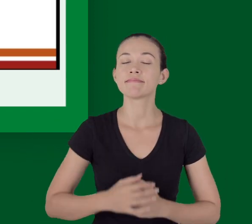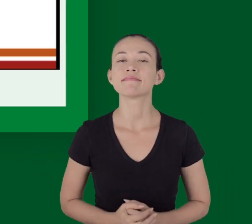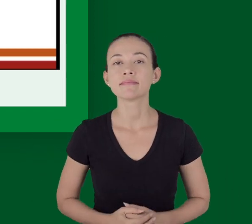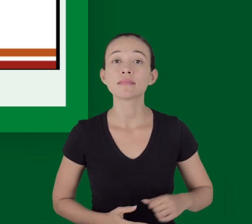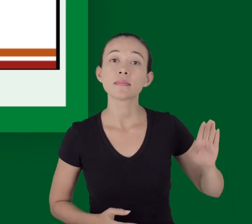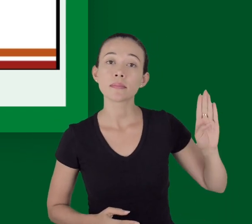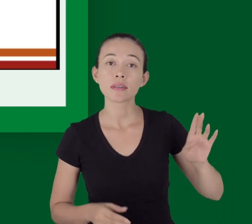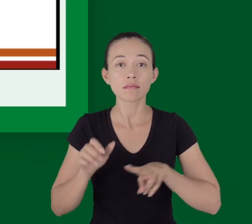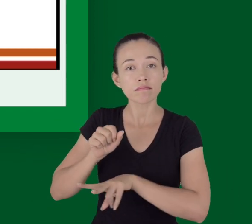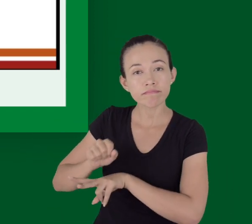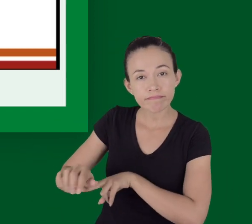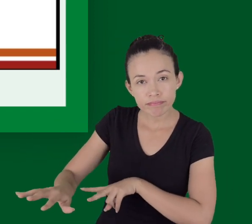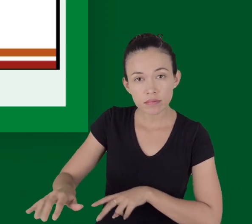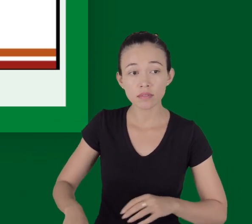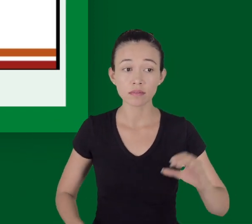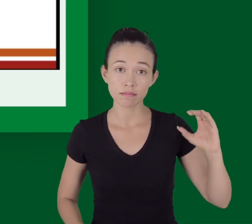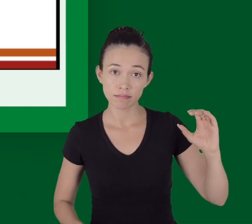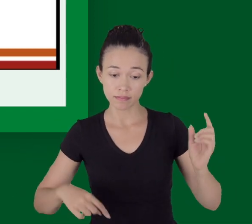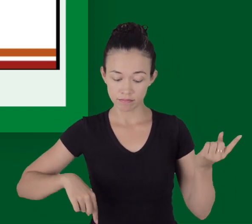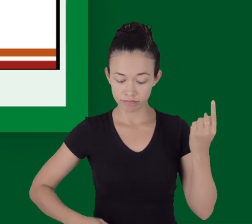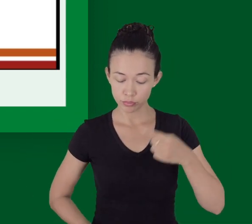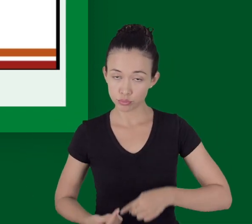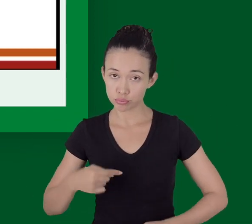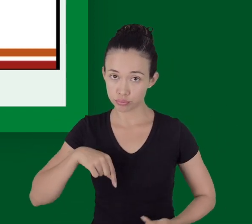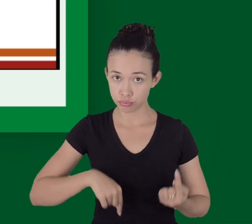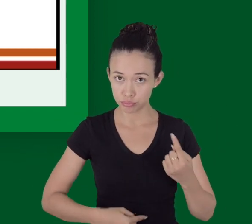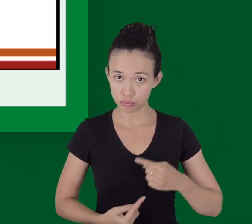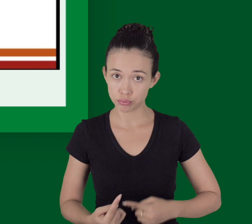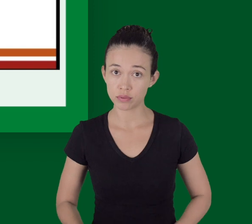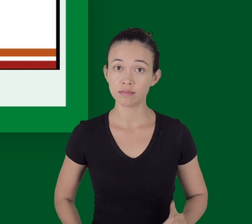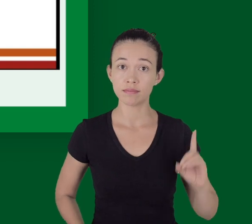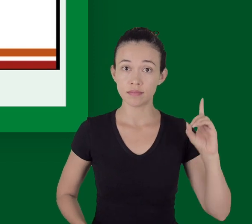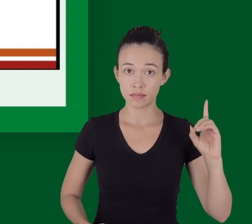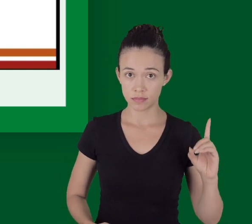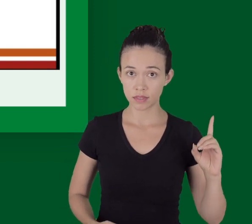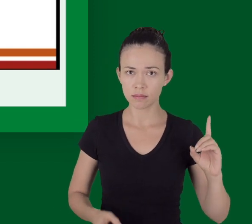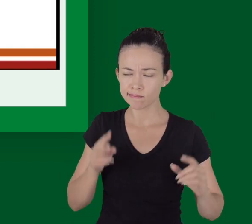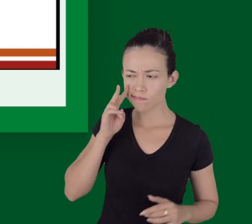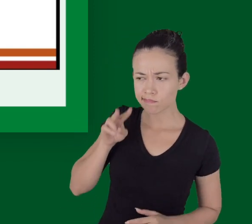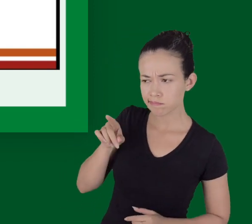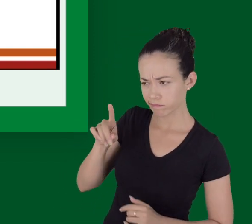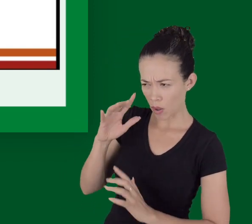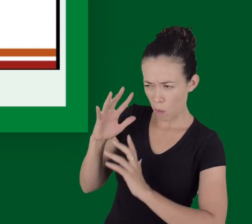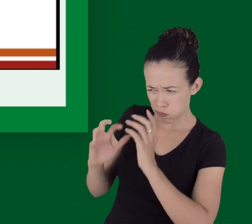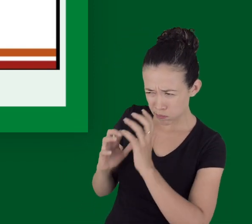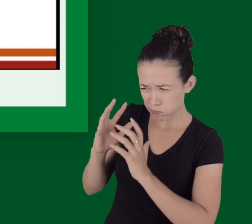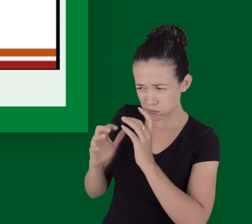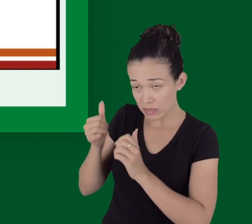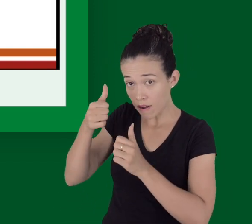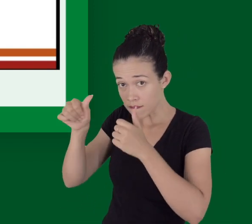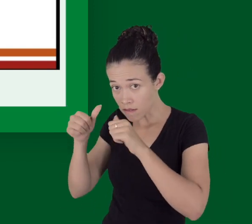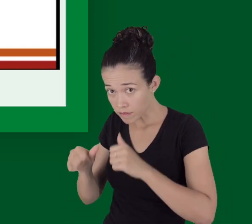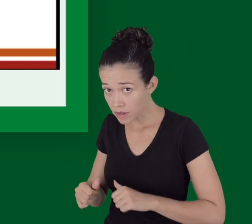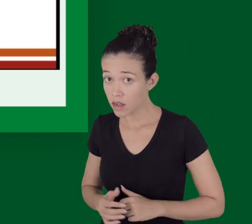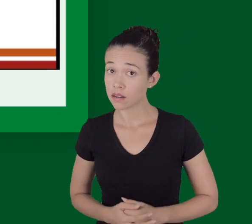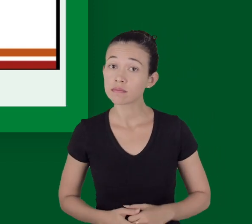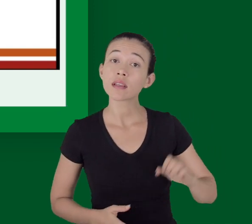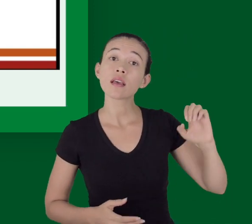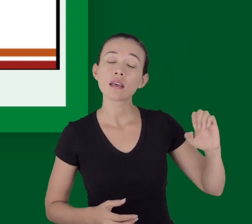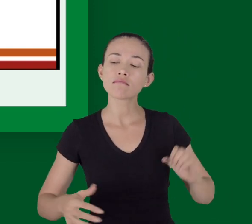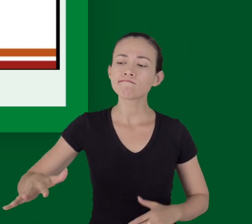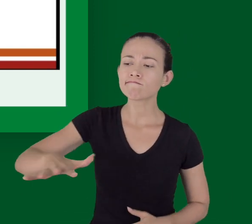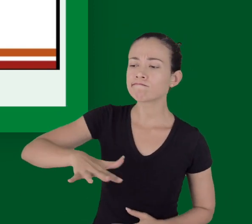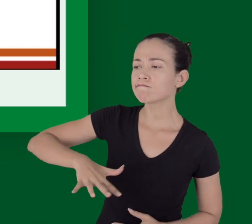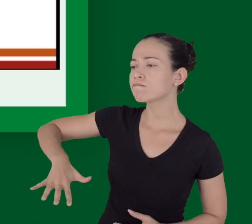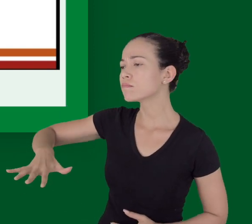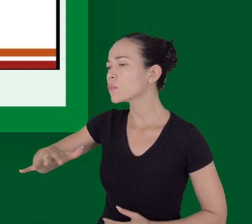briefing, ventilação, C, de circulation, D, da variação da disfunção neurológica, e o E, exposição e